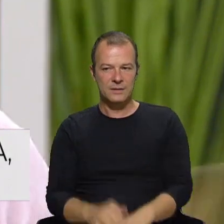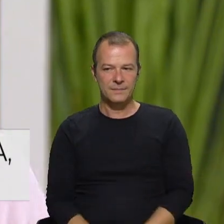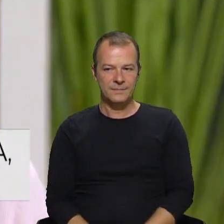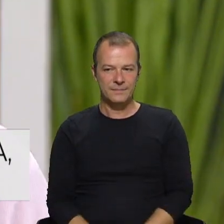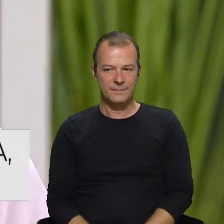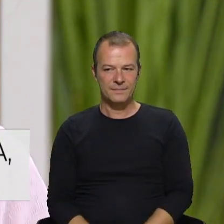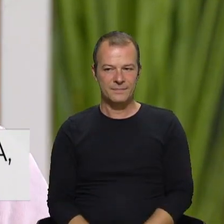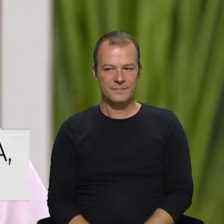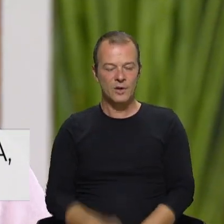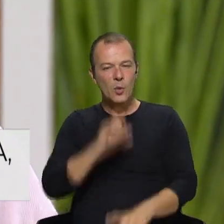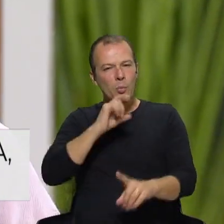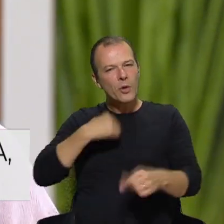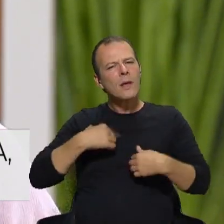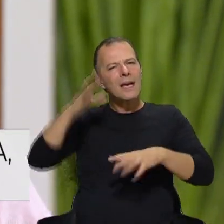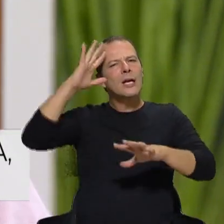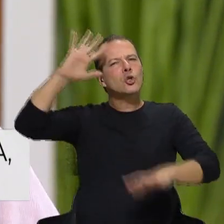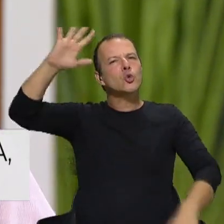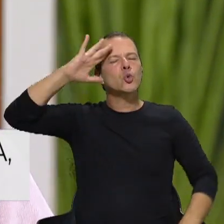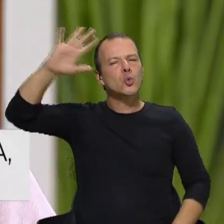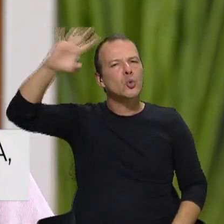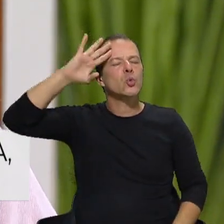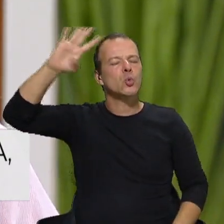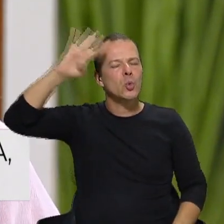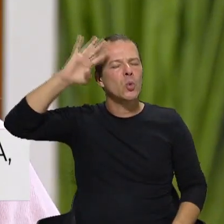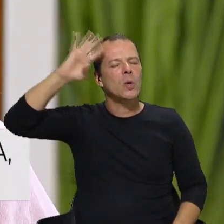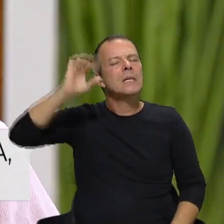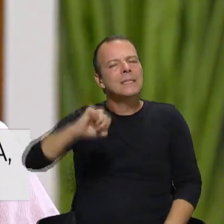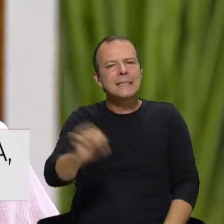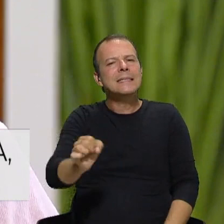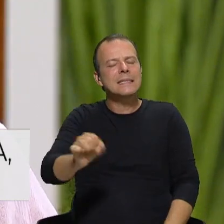eu poderia ser sonhadora, mas nunca seria,